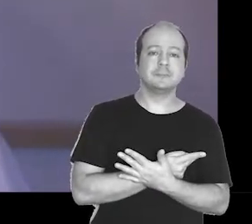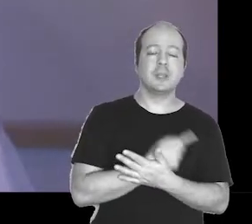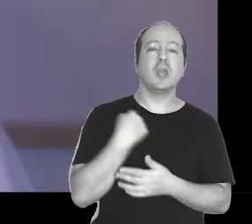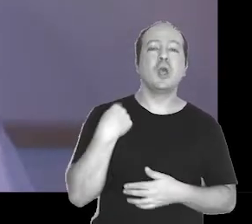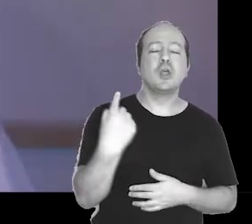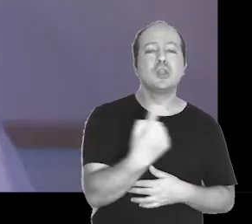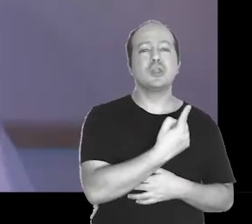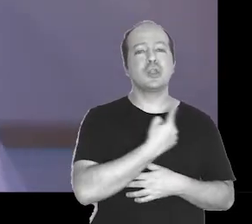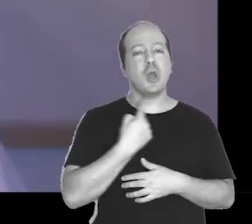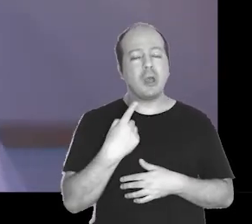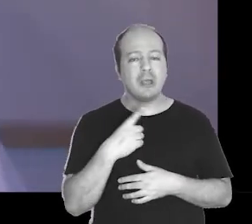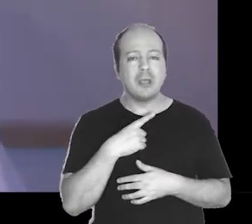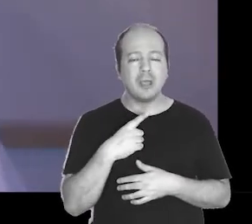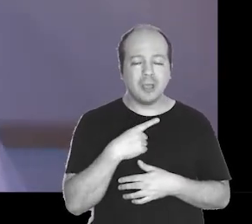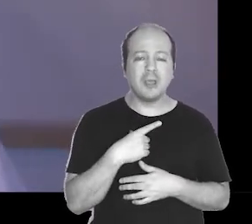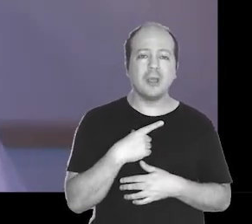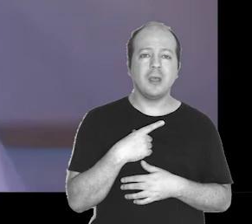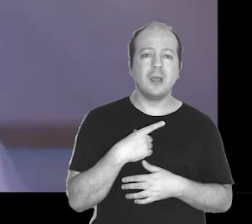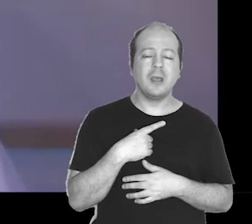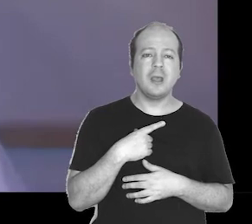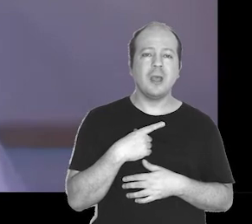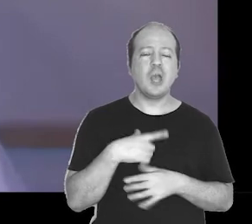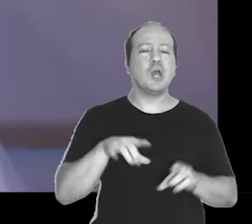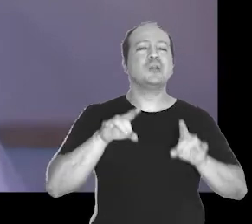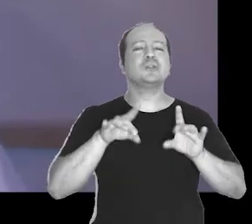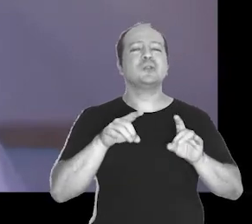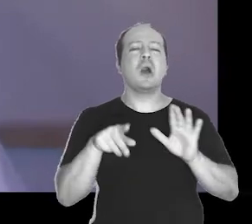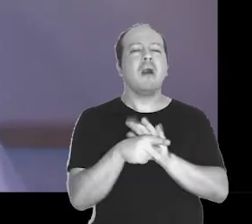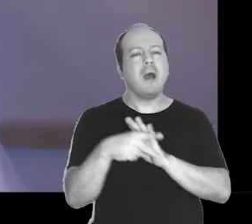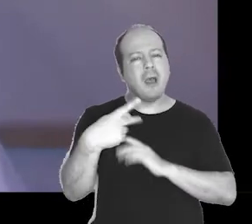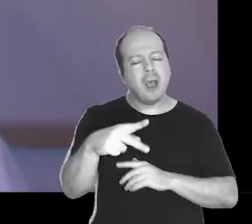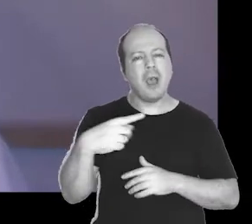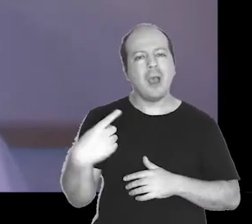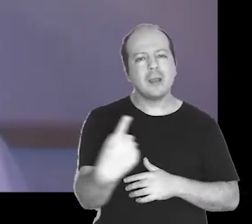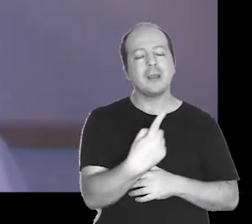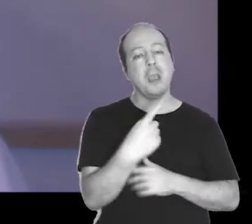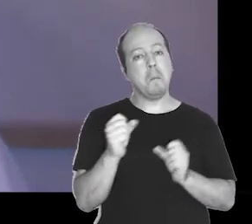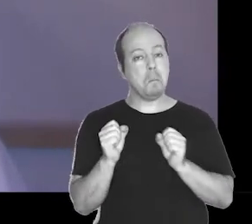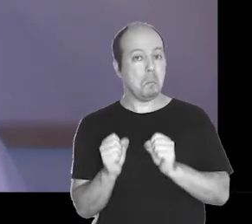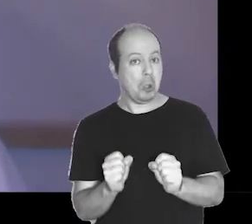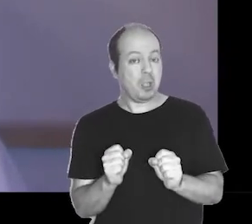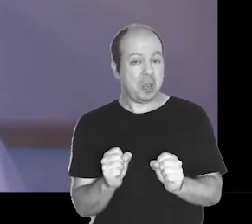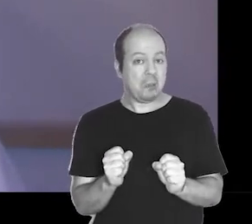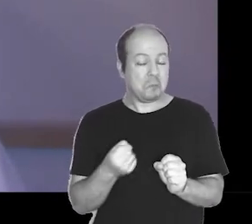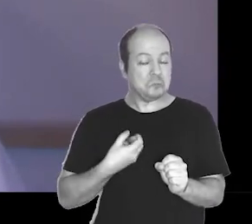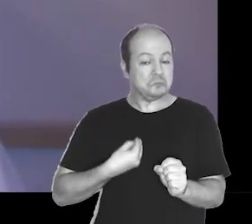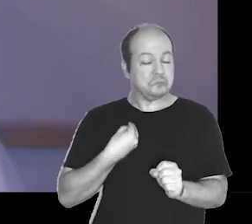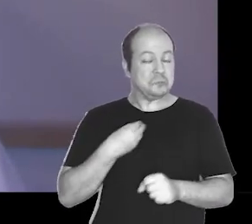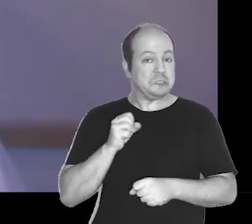Somos aquilo e somente aquilo o que poderíamos ser.